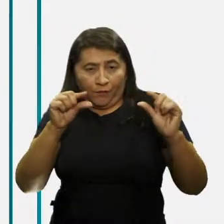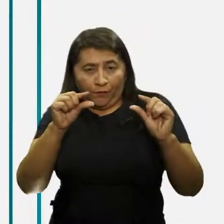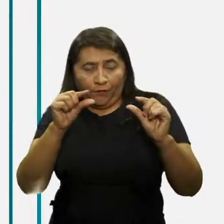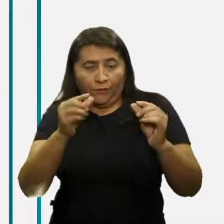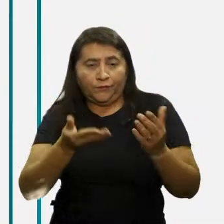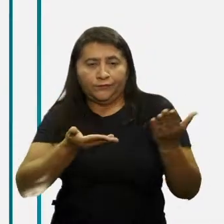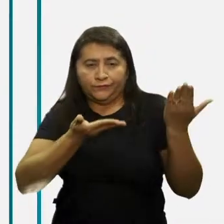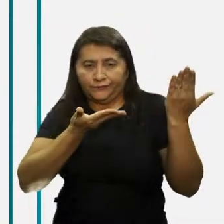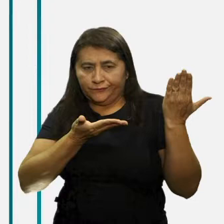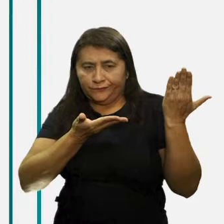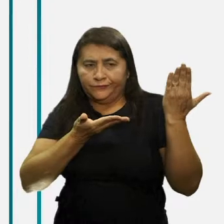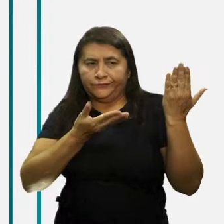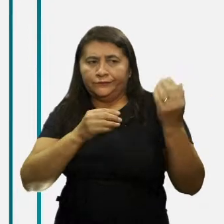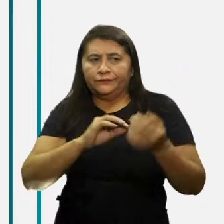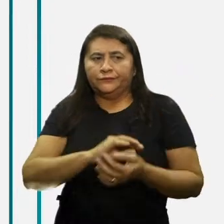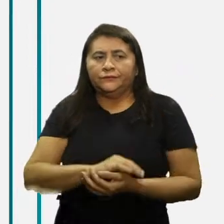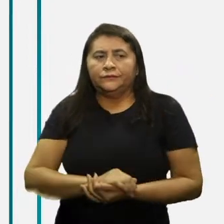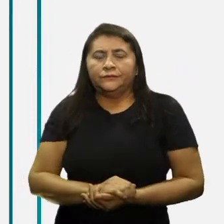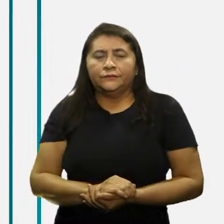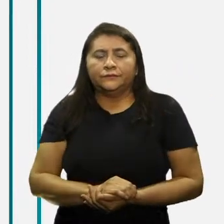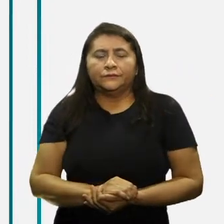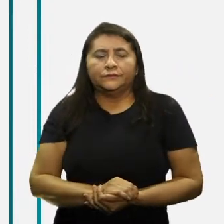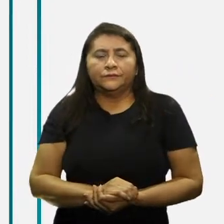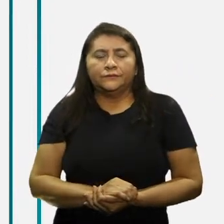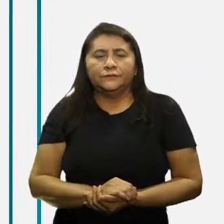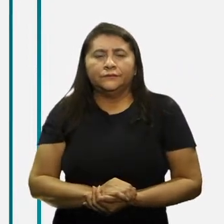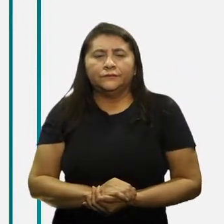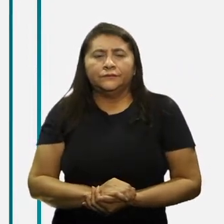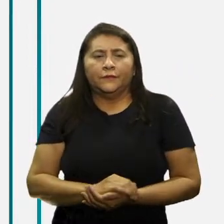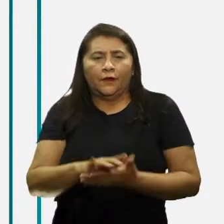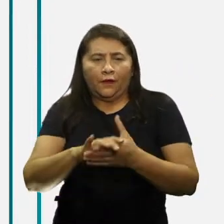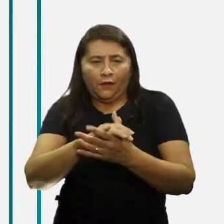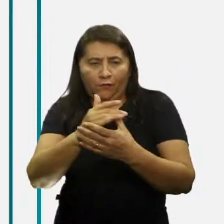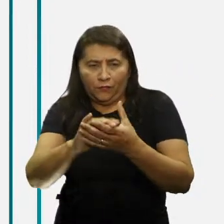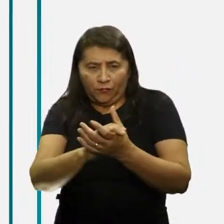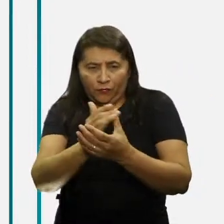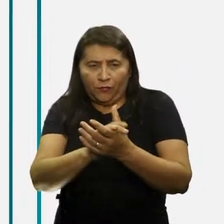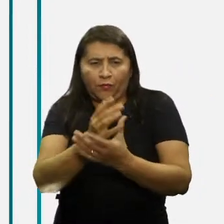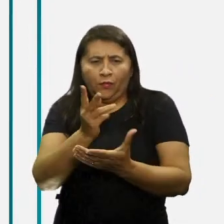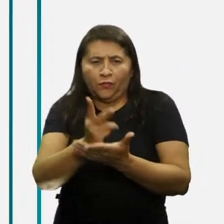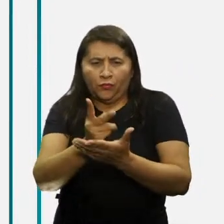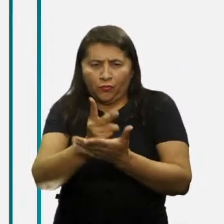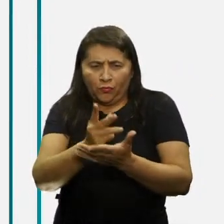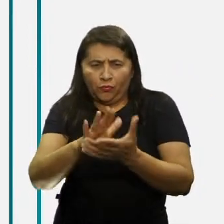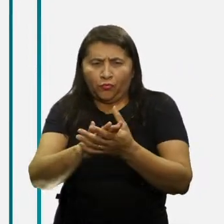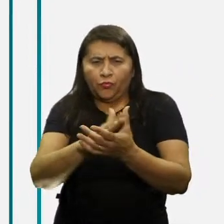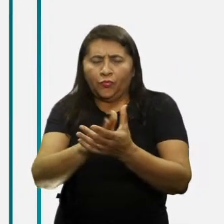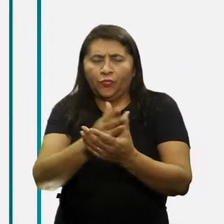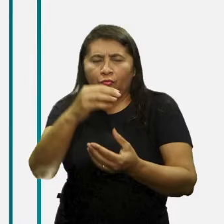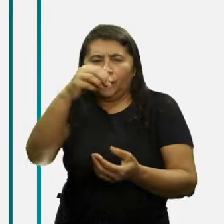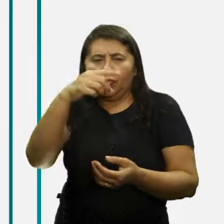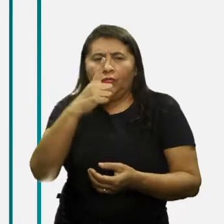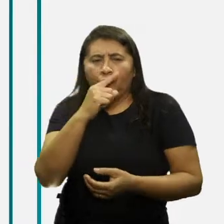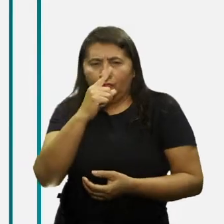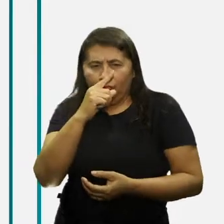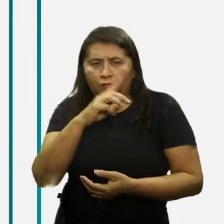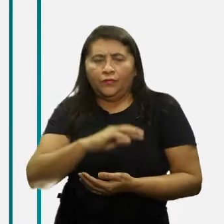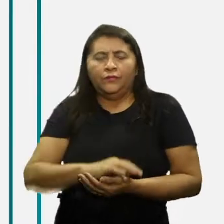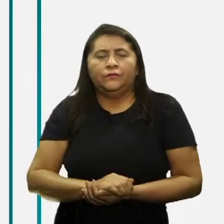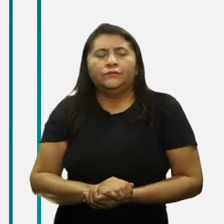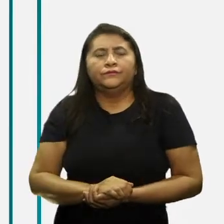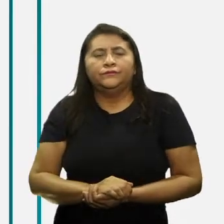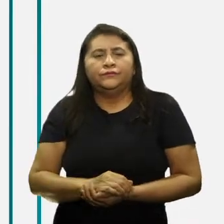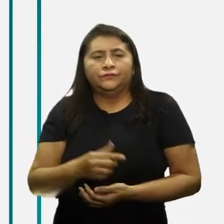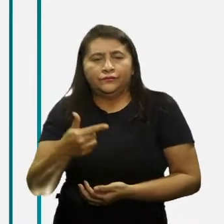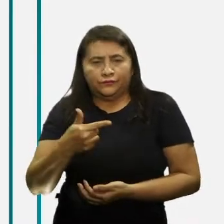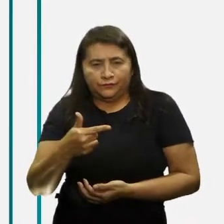Wash your hands often with soap and water. Lave suas mãos frequentemente com água e sabão. Avoid touching your eyes,